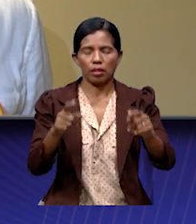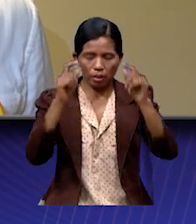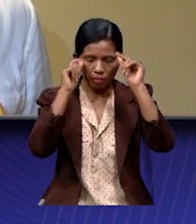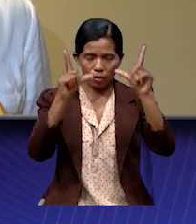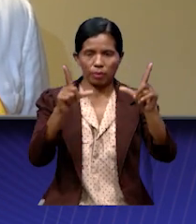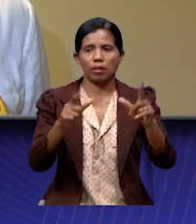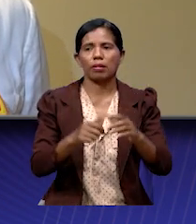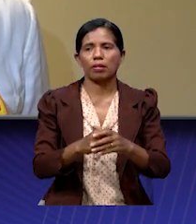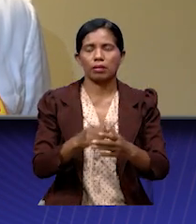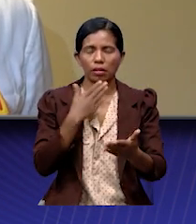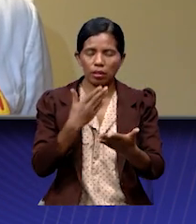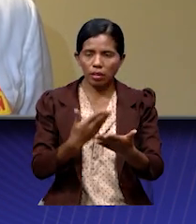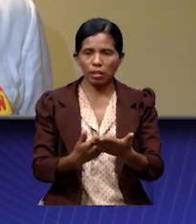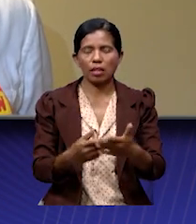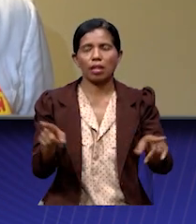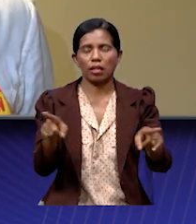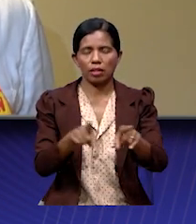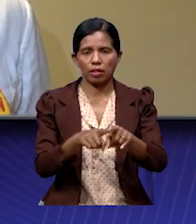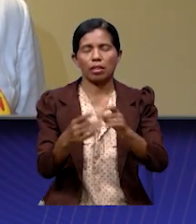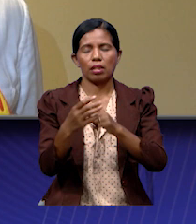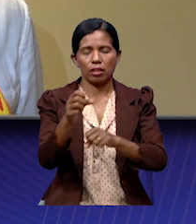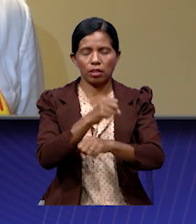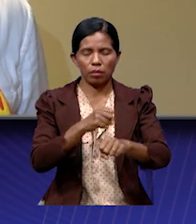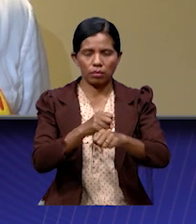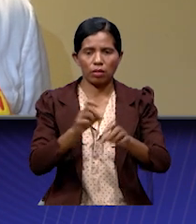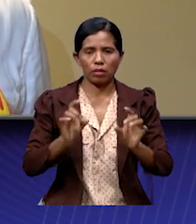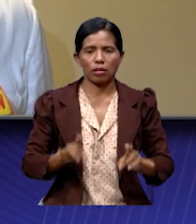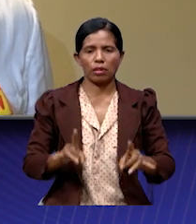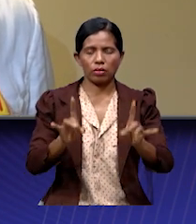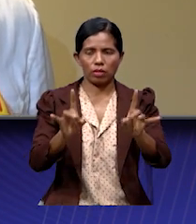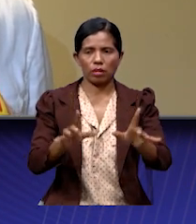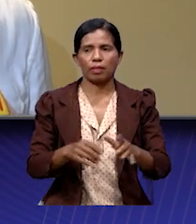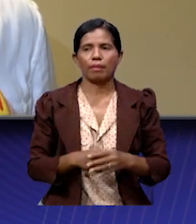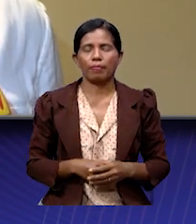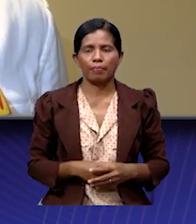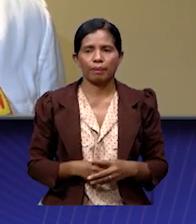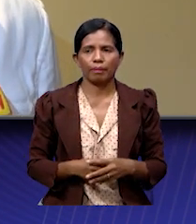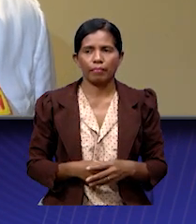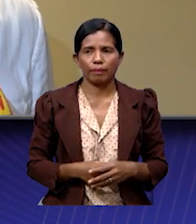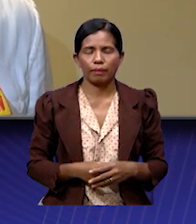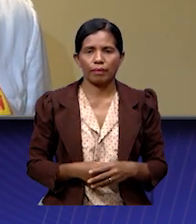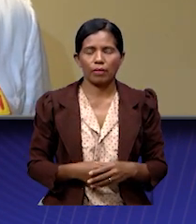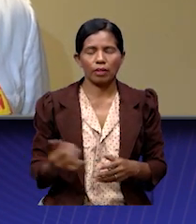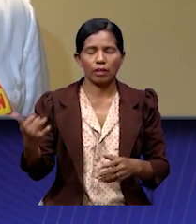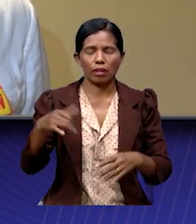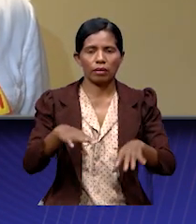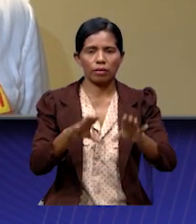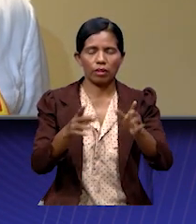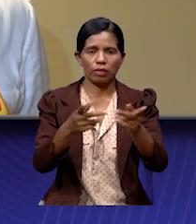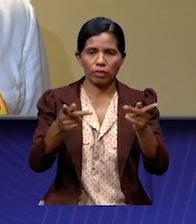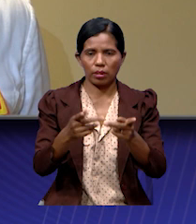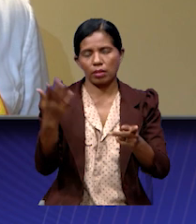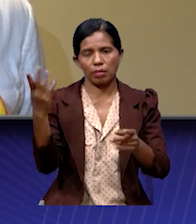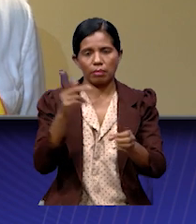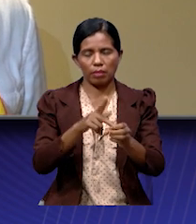se dia que tuan compara ho Singapura Australia nia con a retaglio se ne ve fani c'eran se ne se